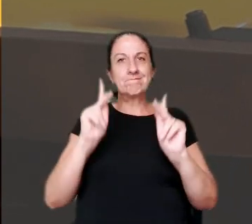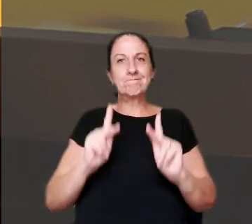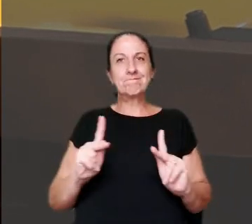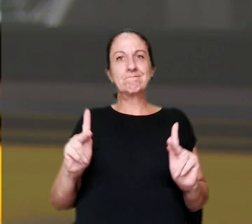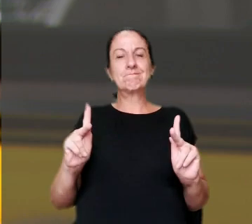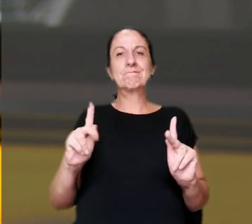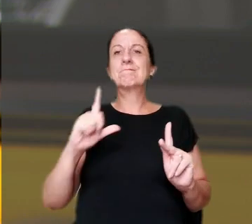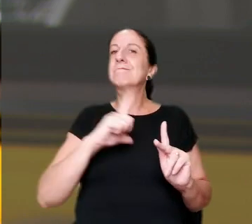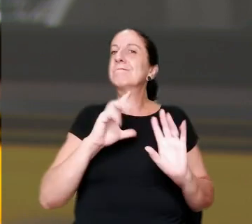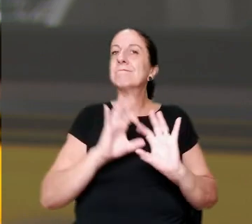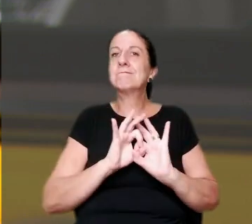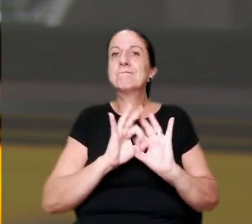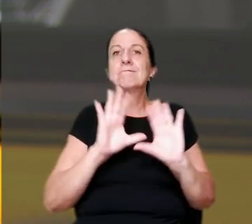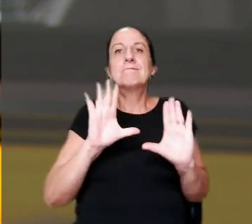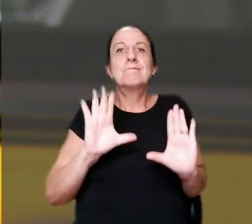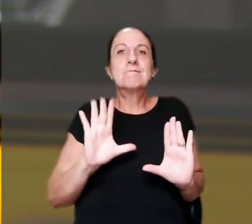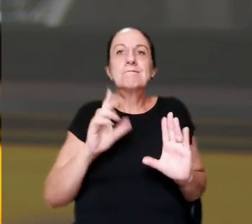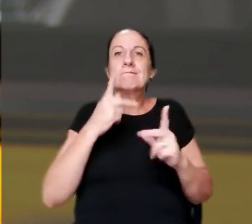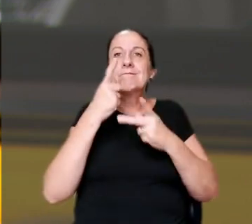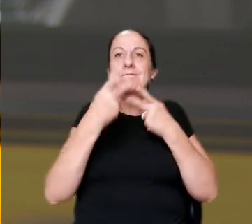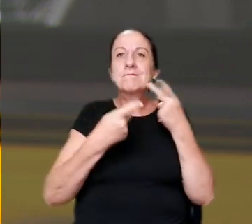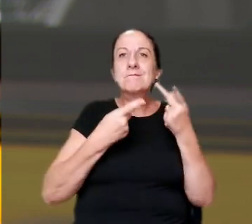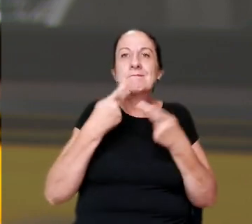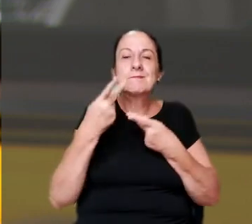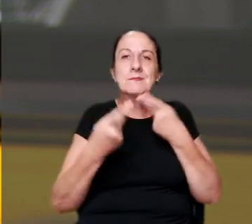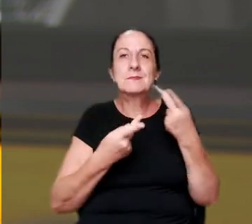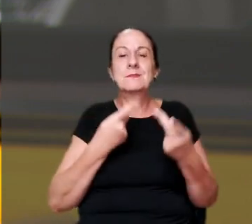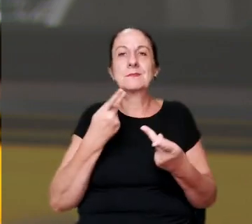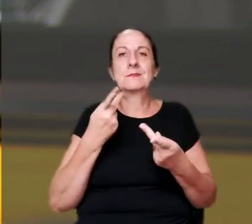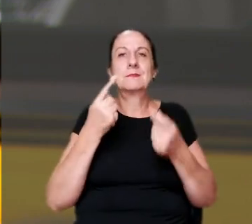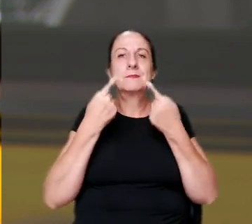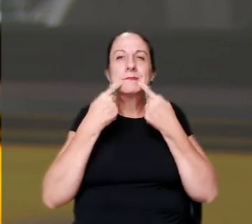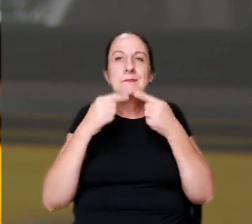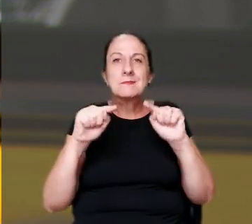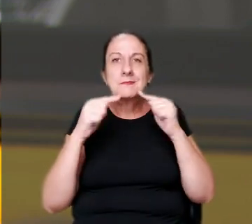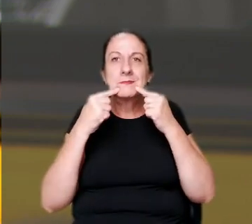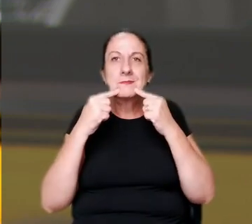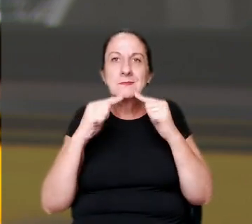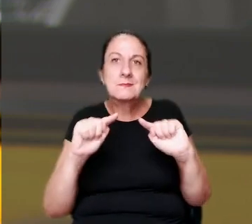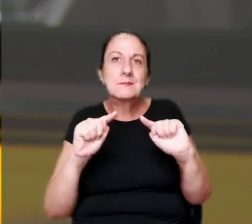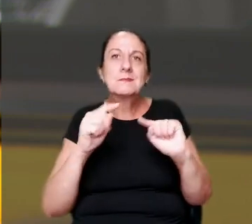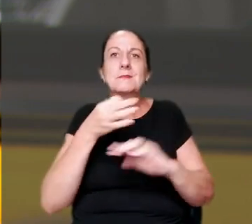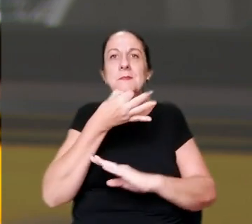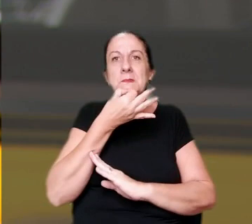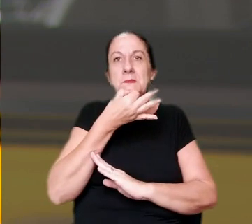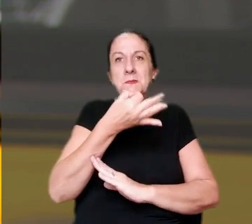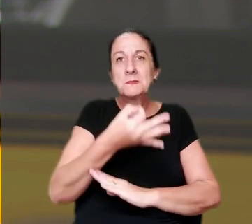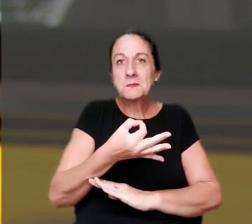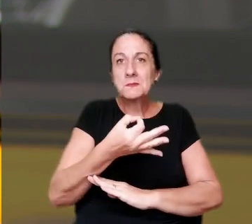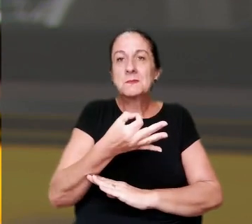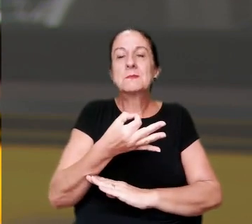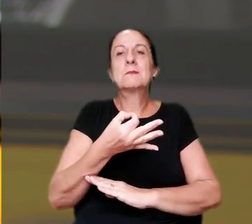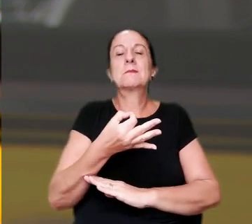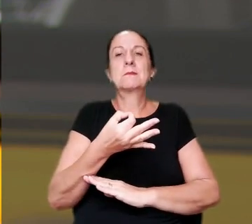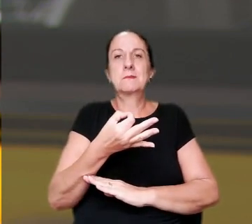harmonicamente. Tínhamos a liberdade de falar, de criticar, de dar